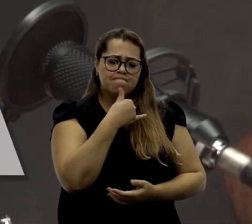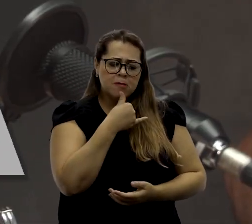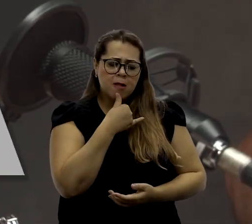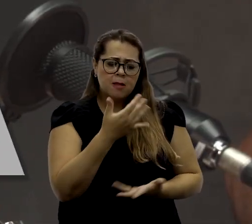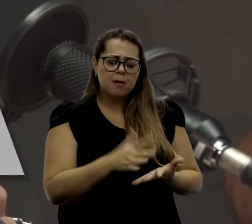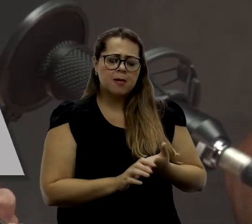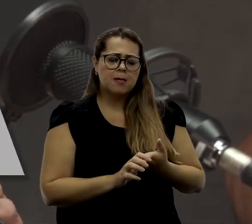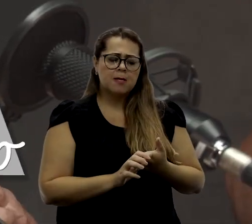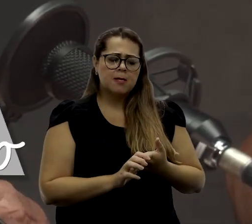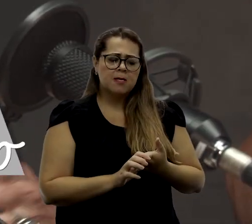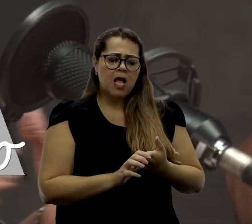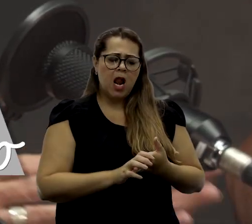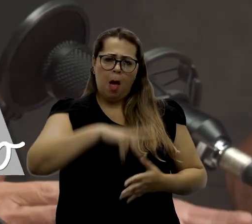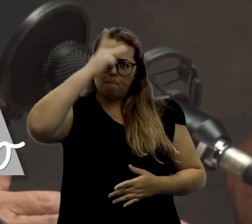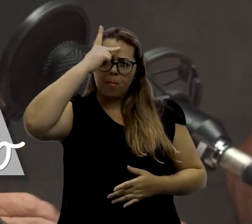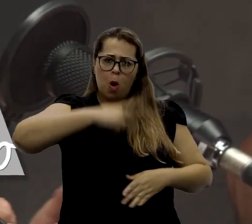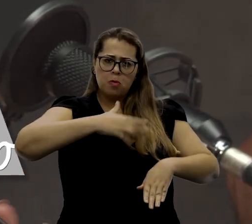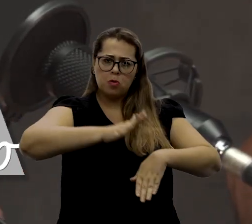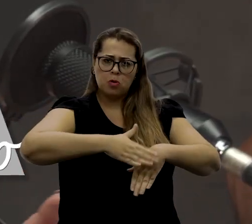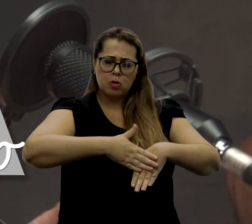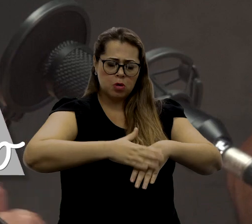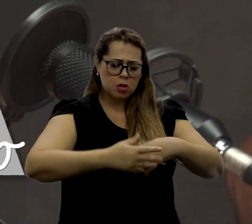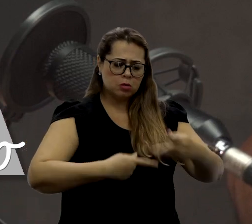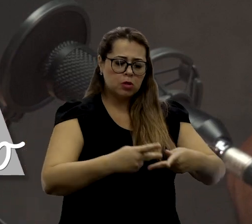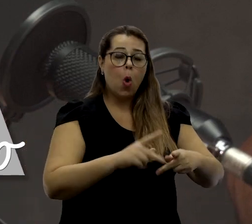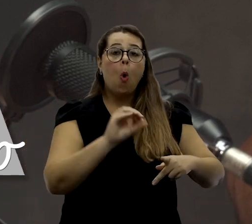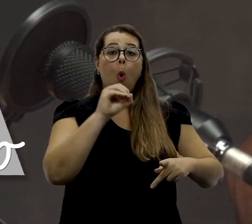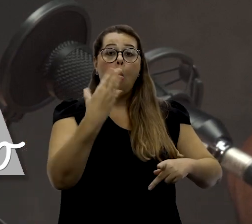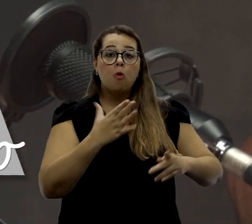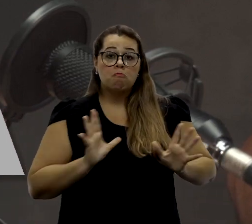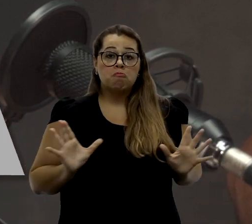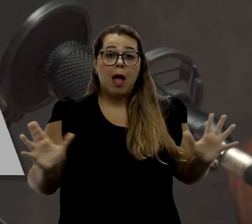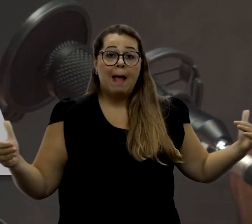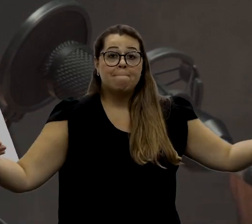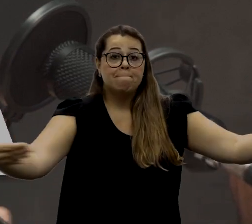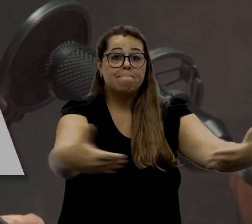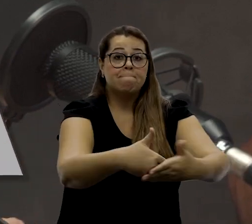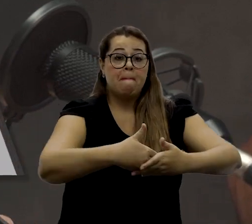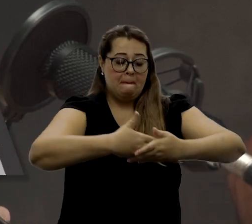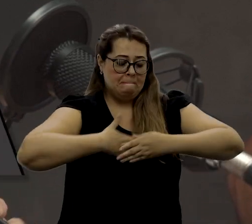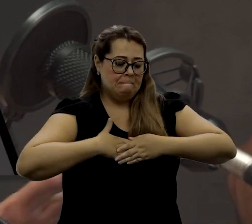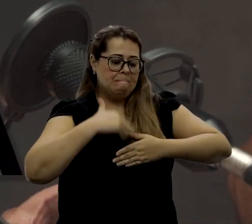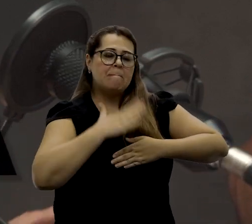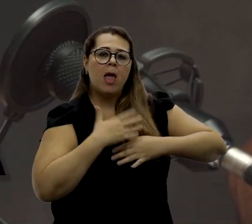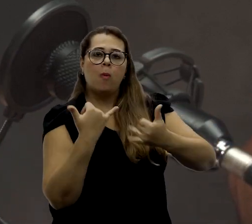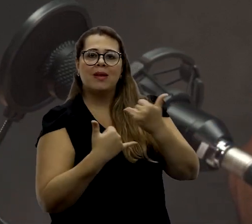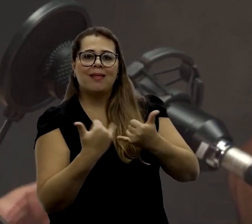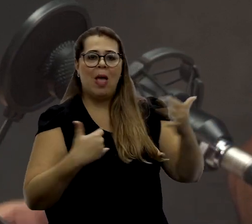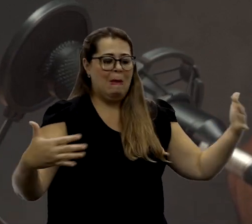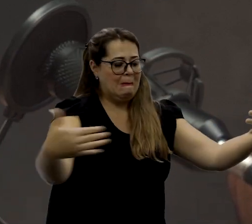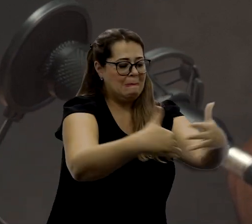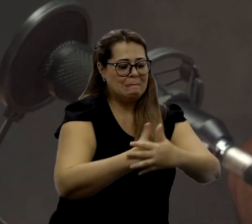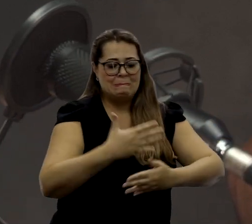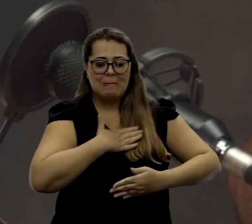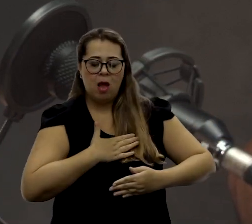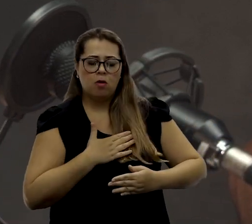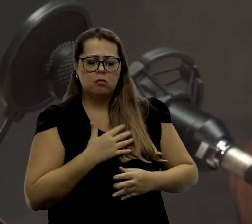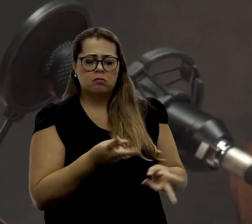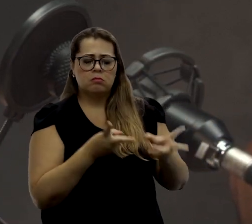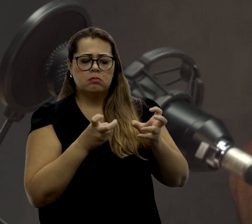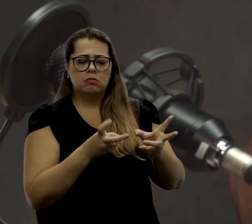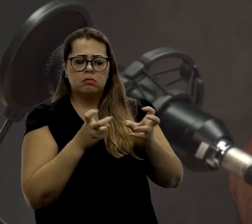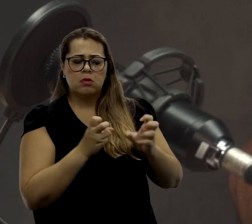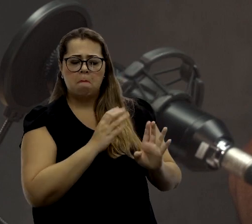que não tem iniciativa, ou ela quer tudo para ela, né? Então, assim, já é um sinal de alguma coisa,